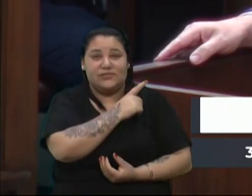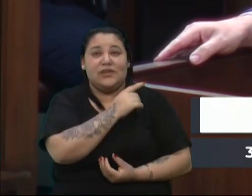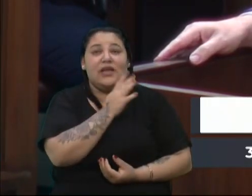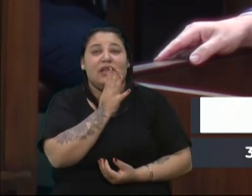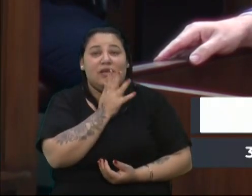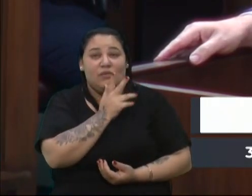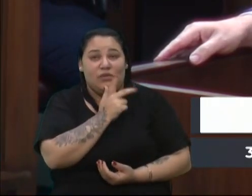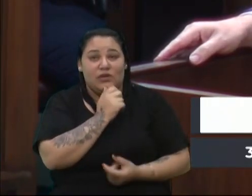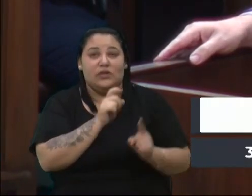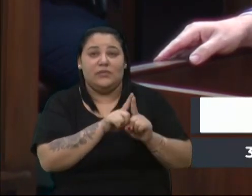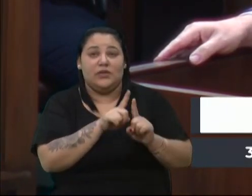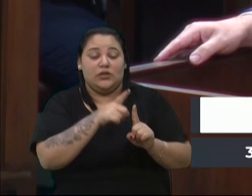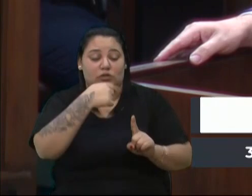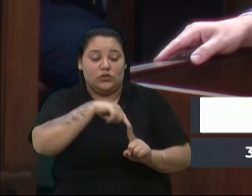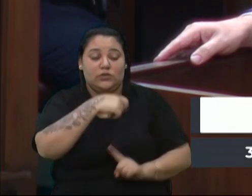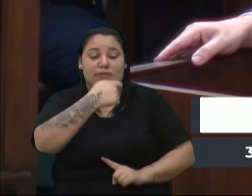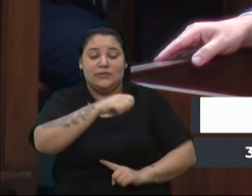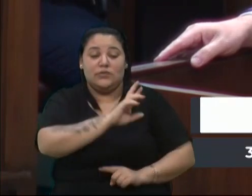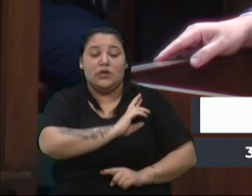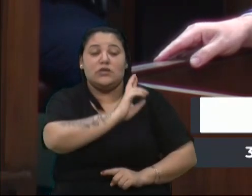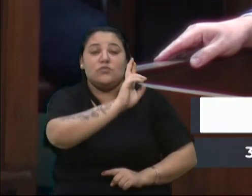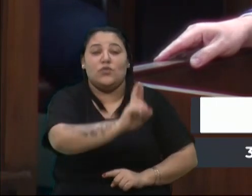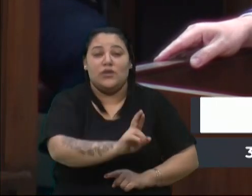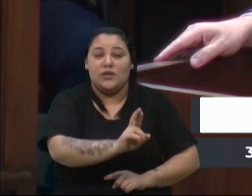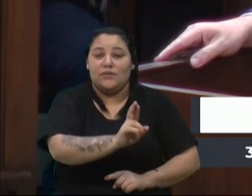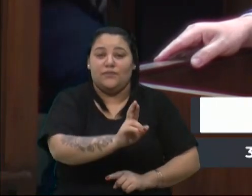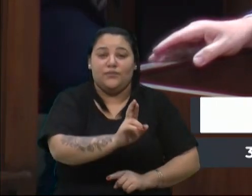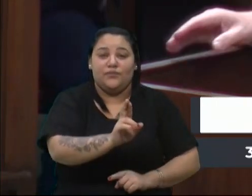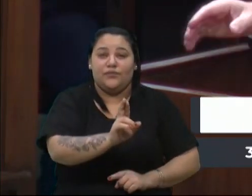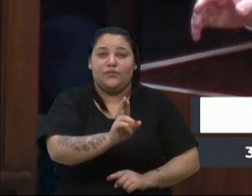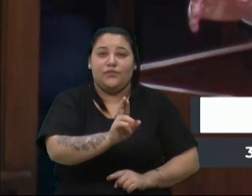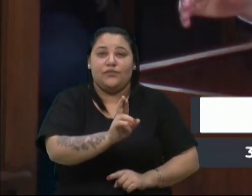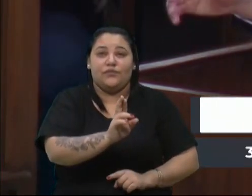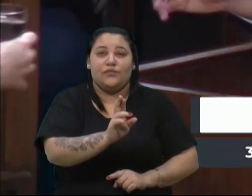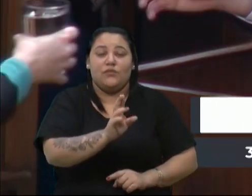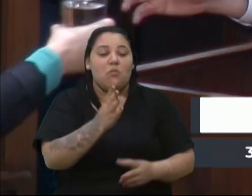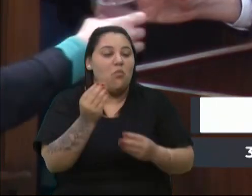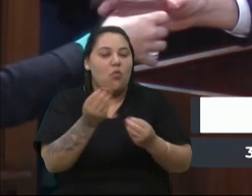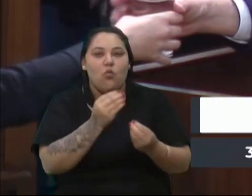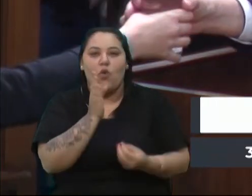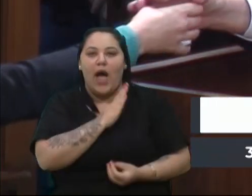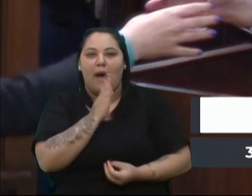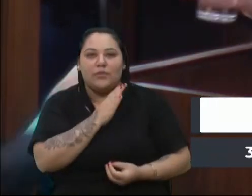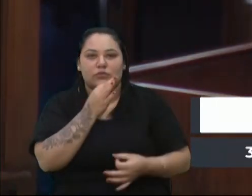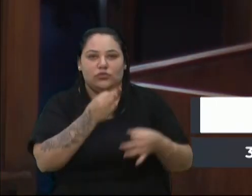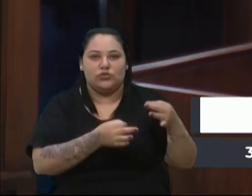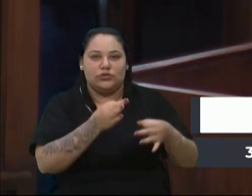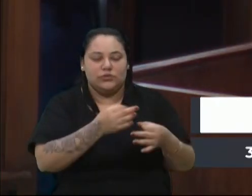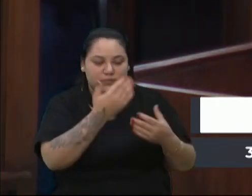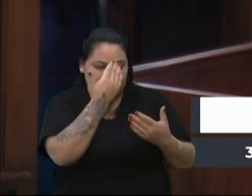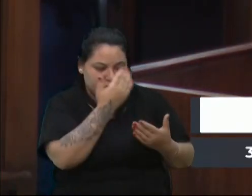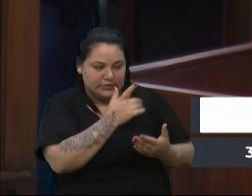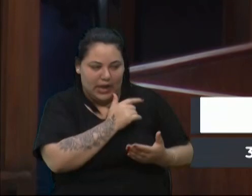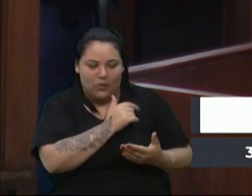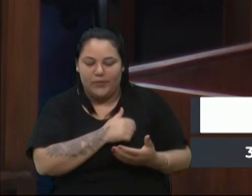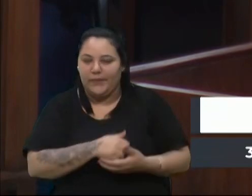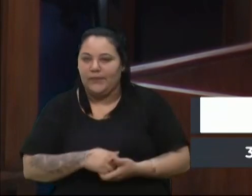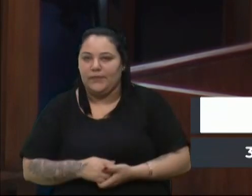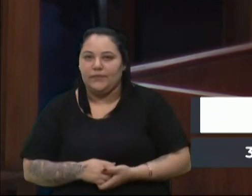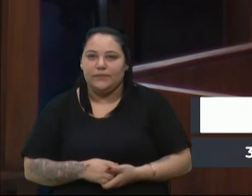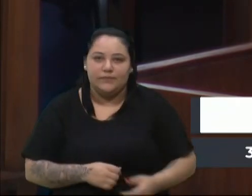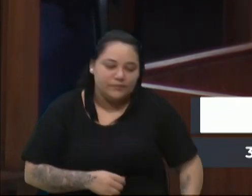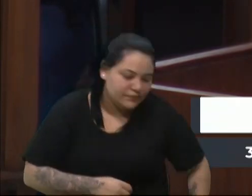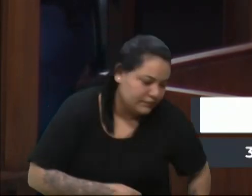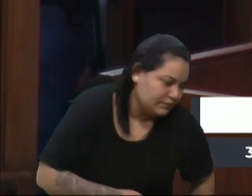Nós temos que responder essas notificações muito rapidamente à Justiça. Muito obrigado.